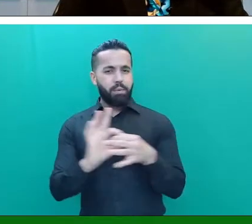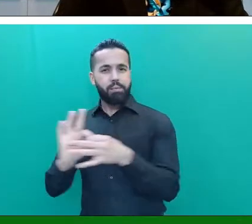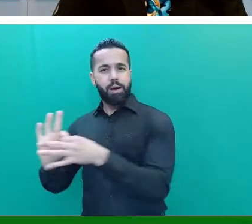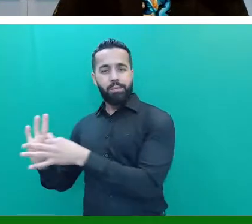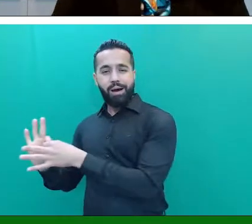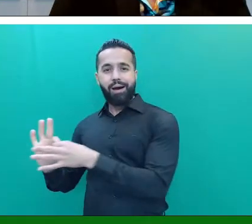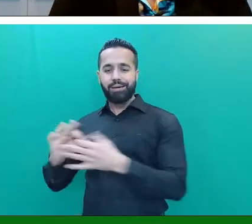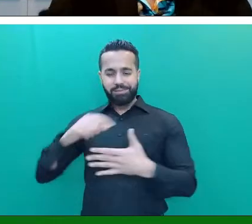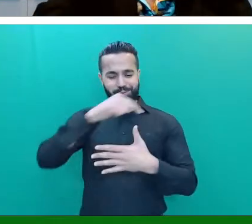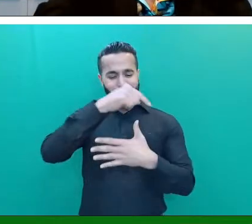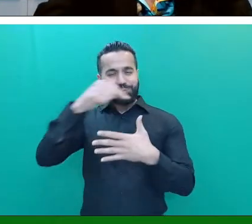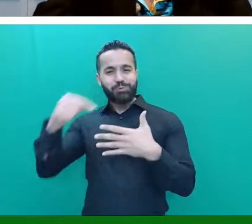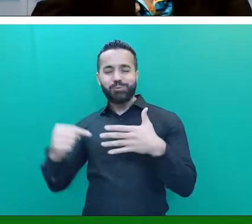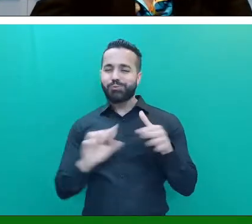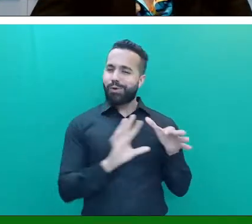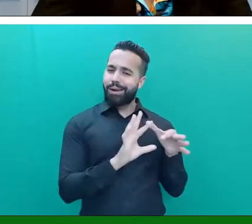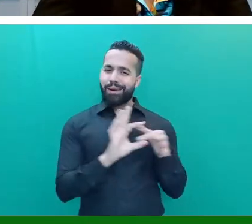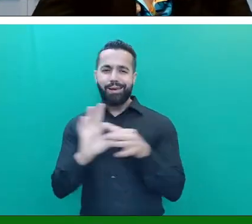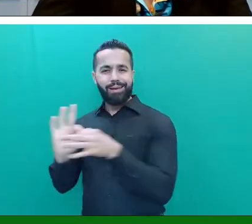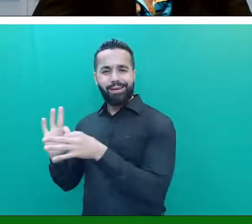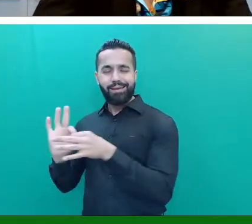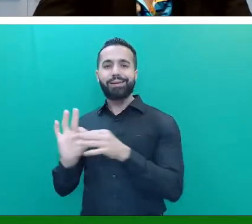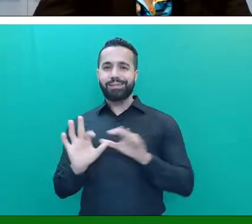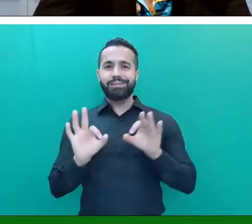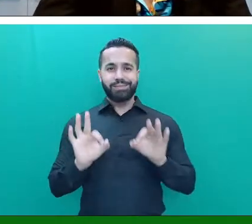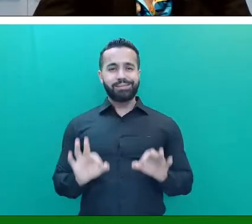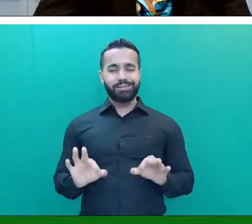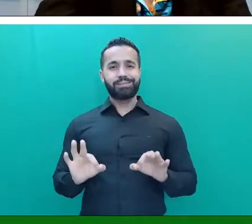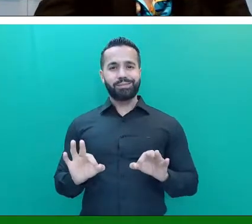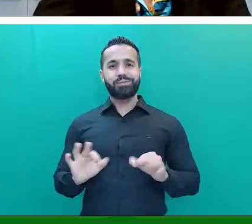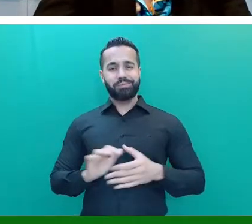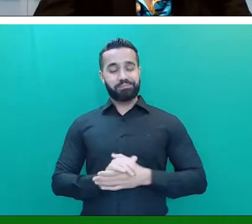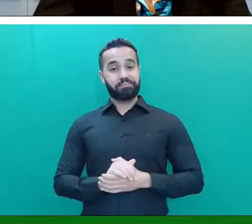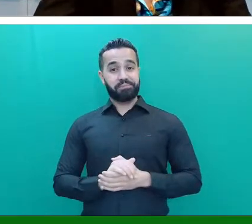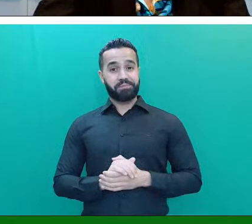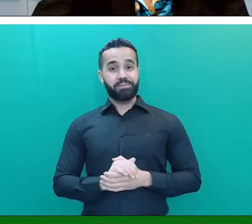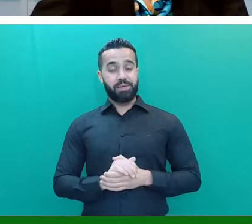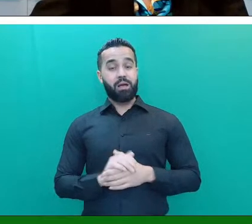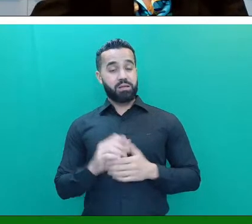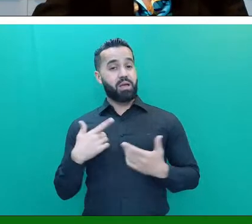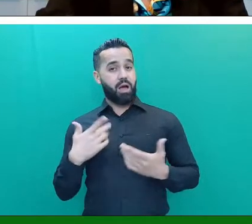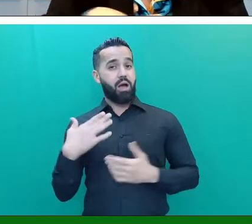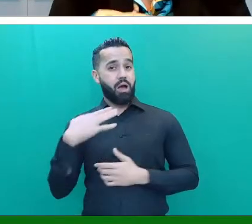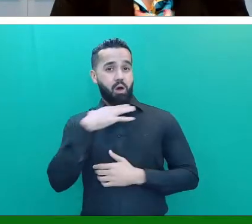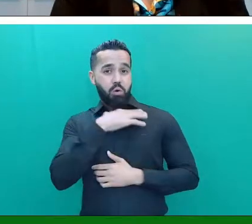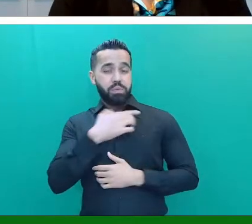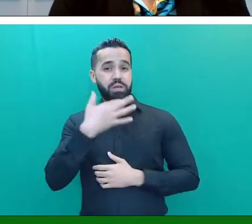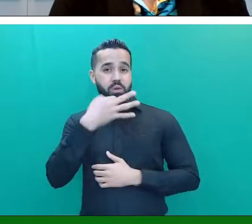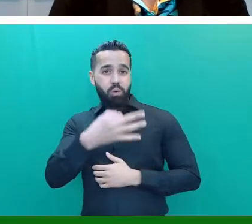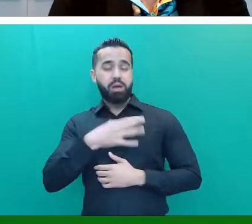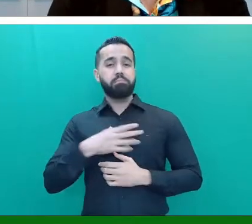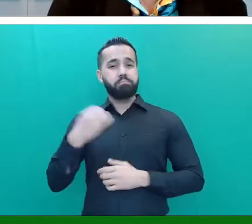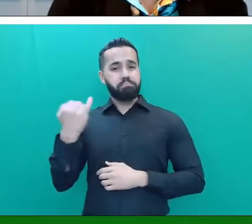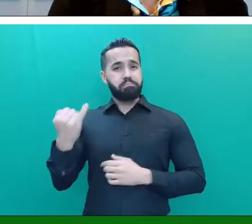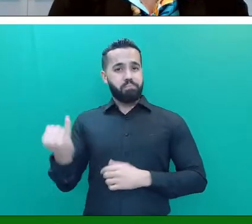vozes, que, para quem não é da área como eu, é absolutamente necessário. Portanto, eu olhei,